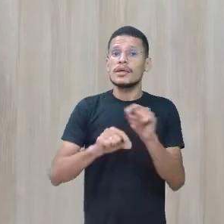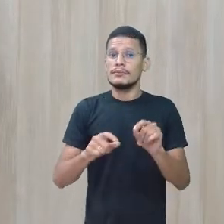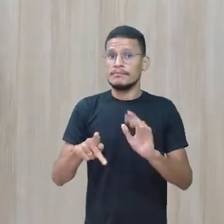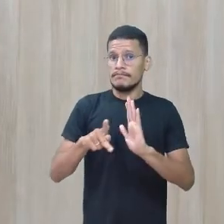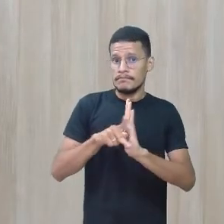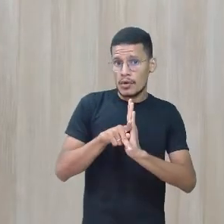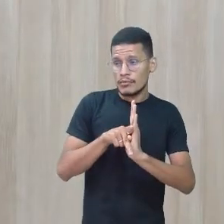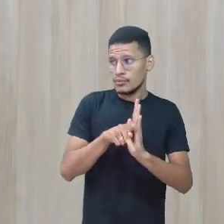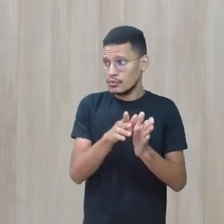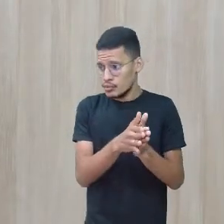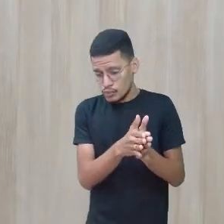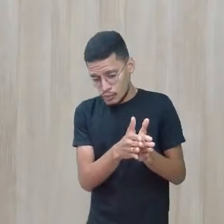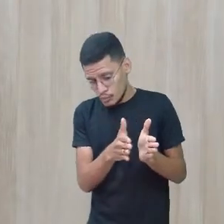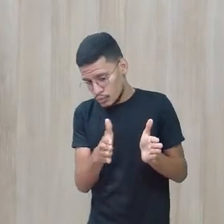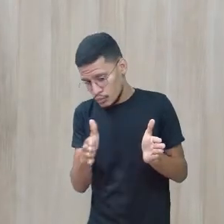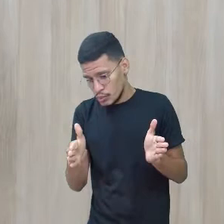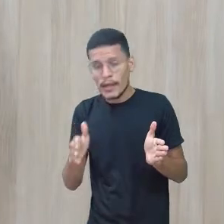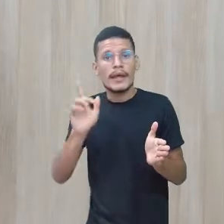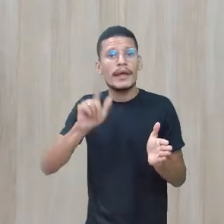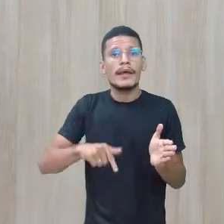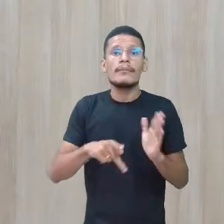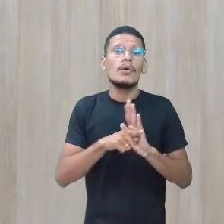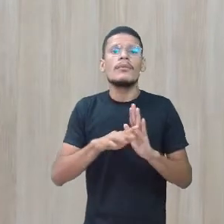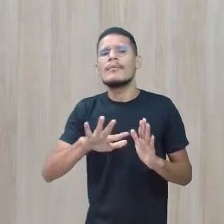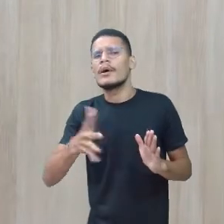dali, seria mais ou menos dependente de uma